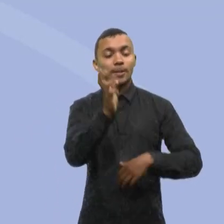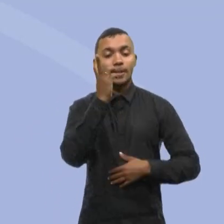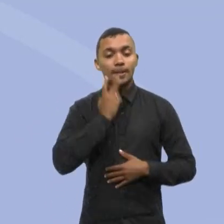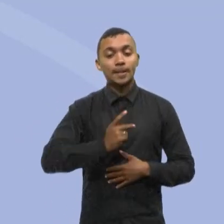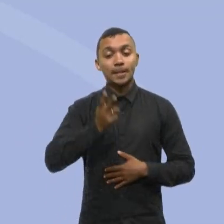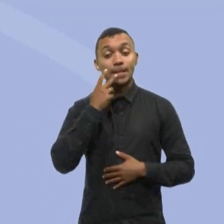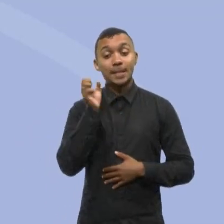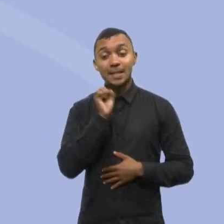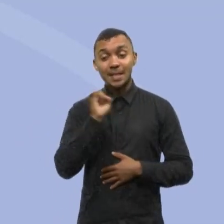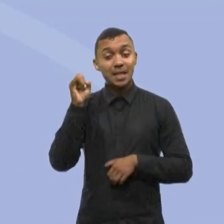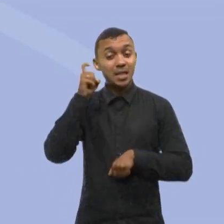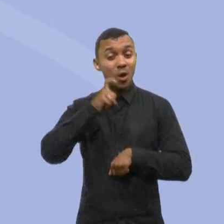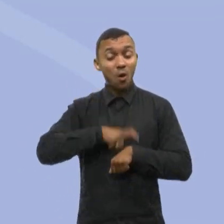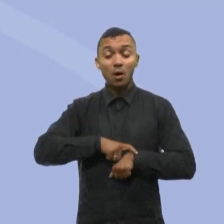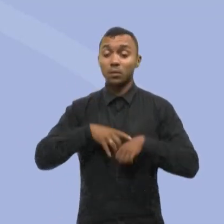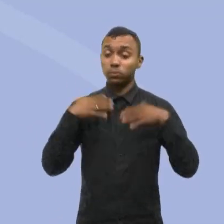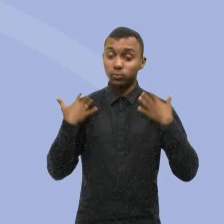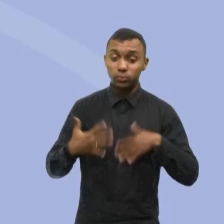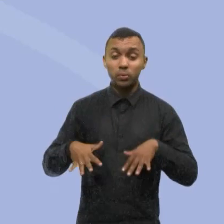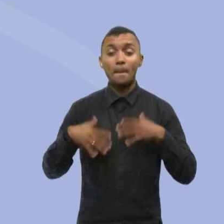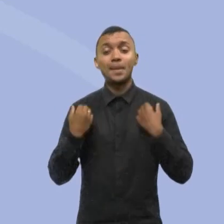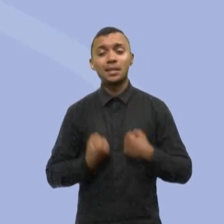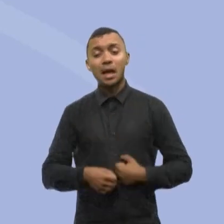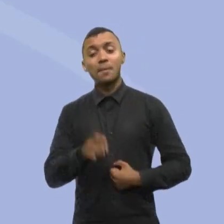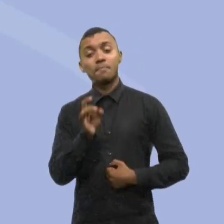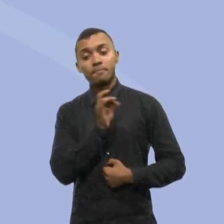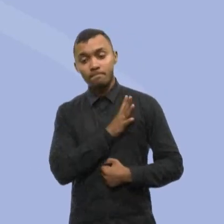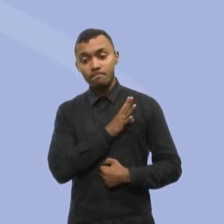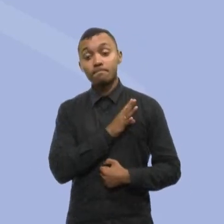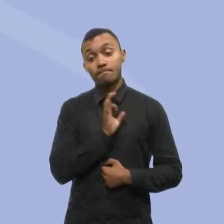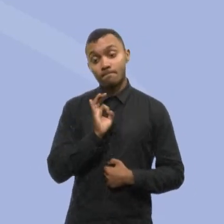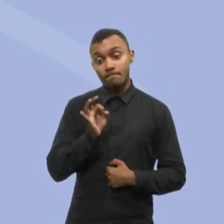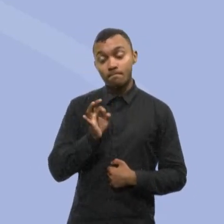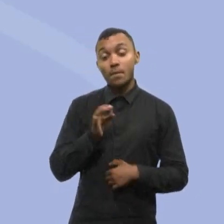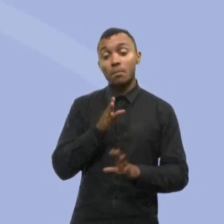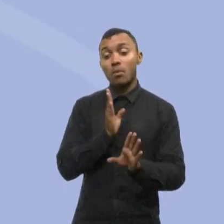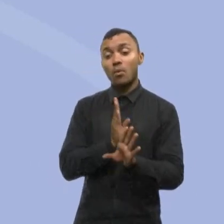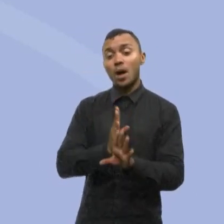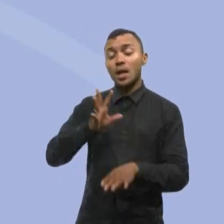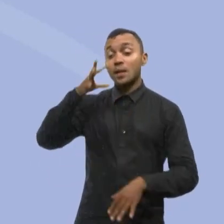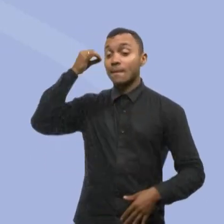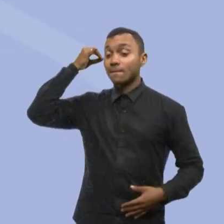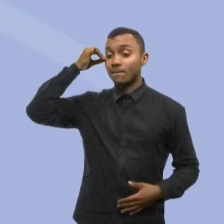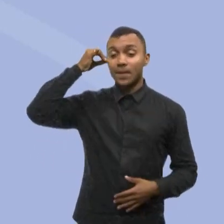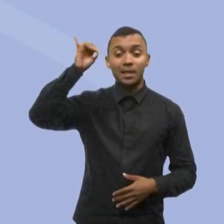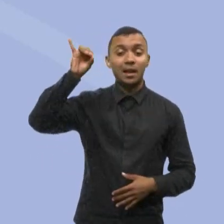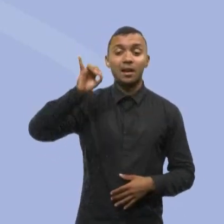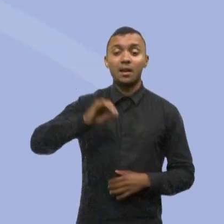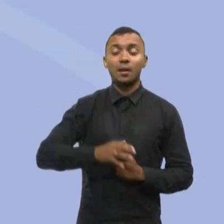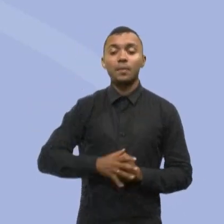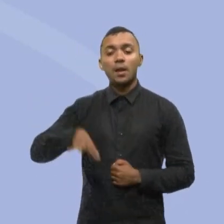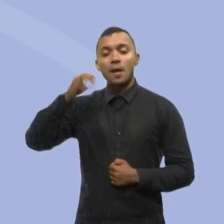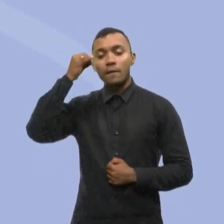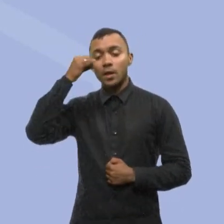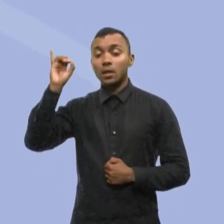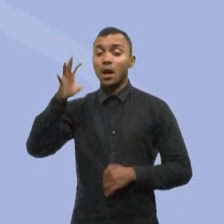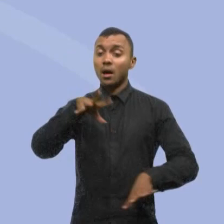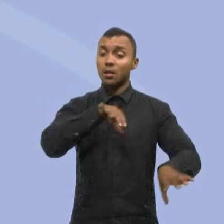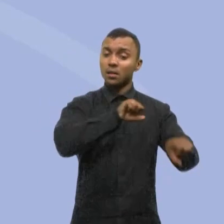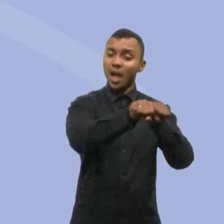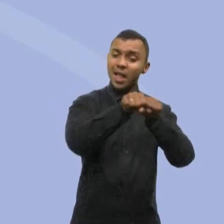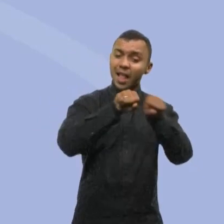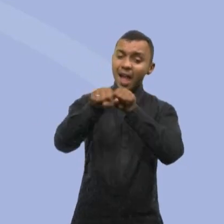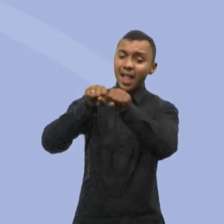em momentos de pânico. Isso para que a gente possa evitar qualquer tipo de massacre ou